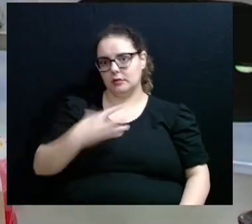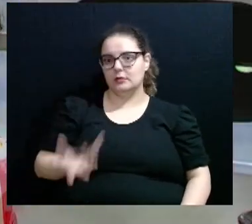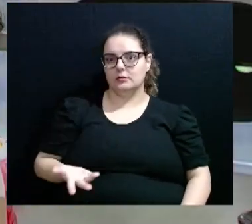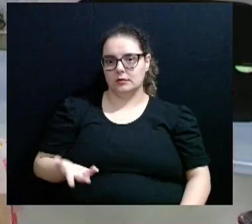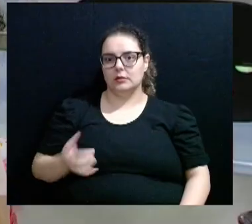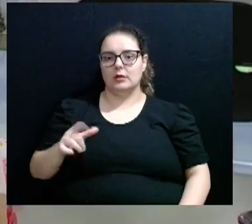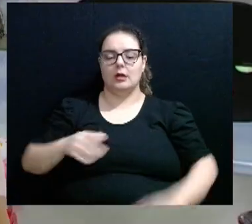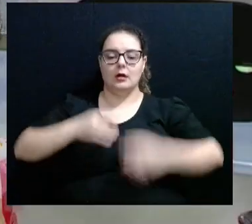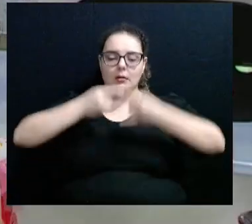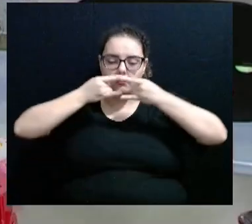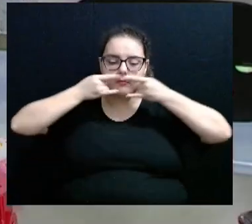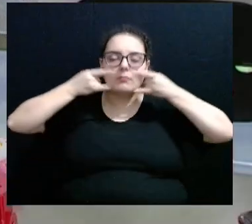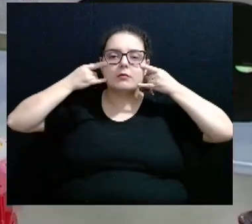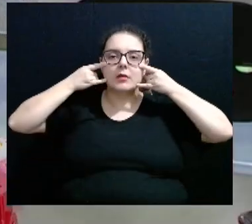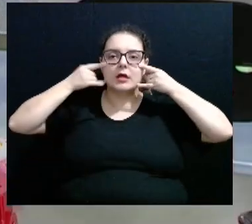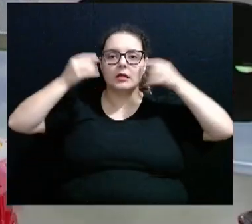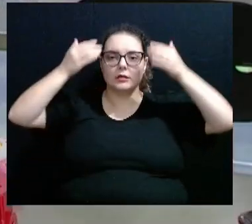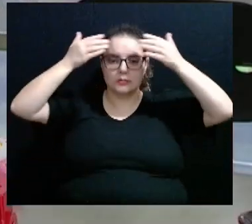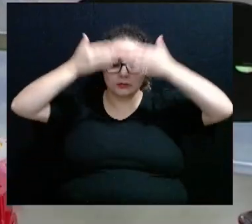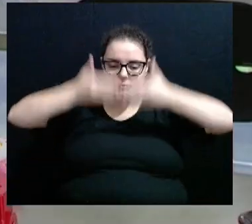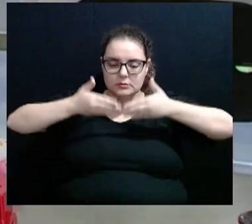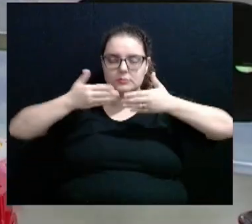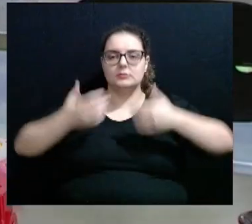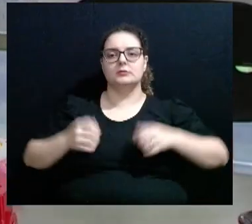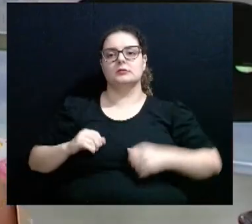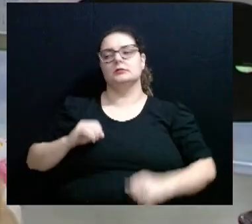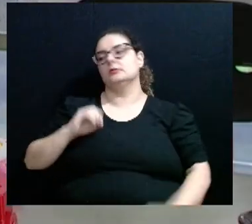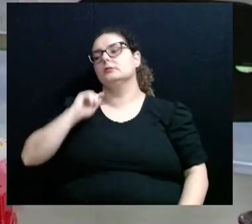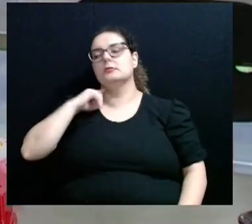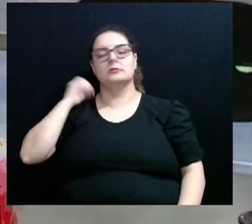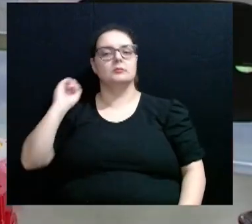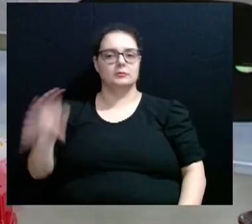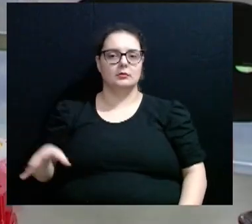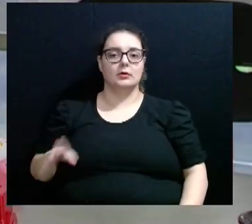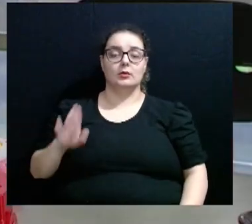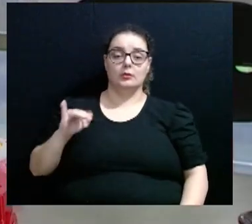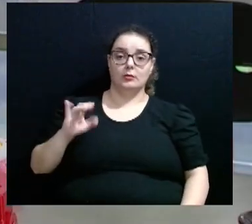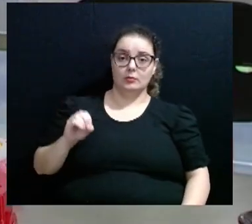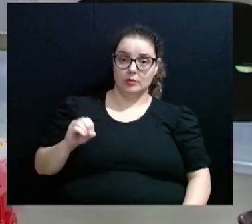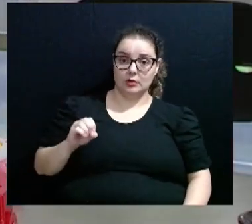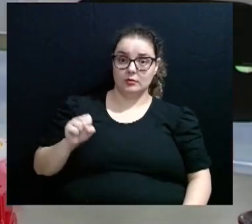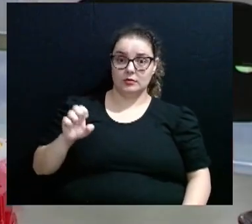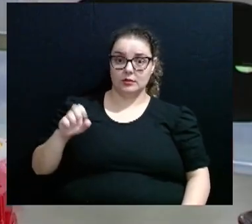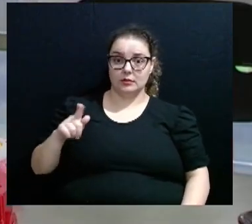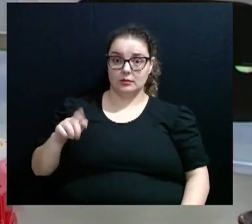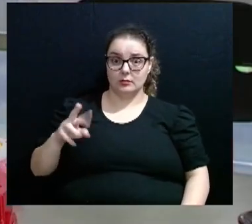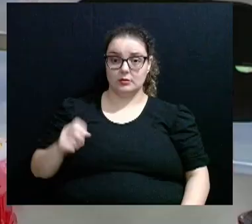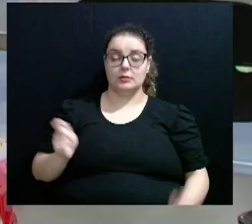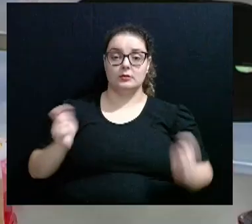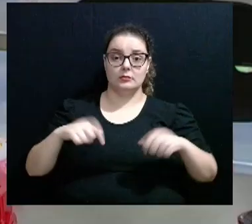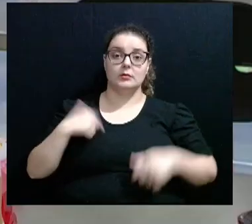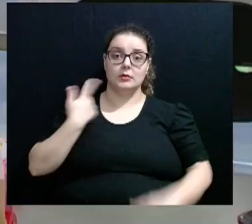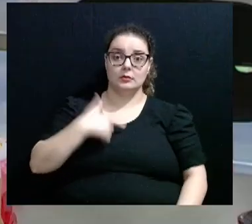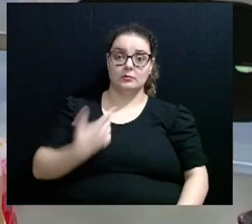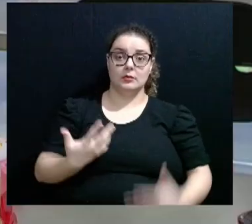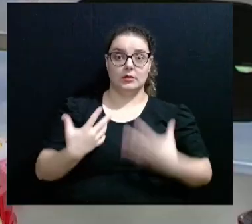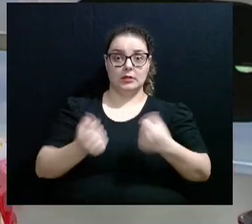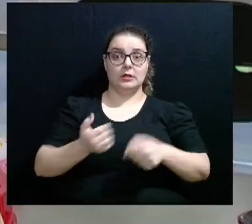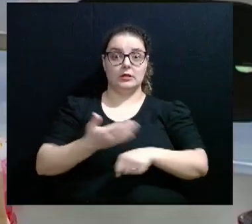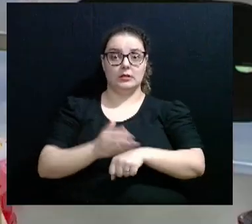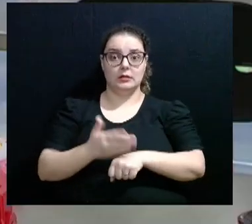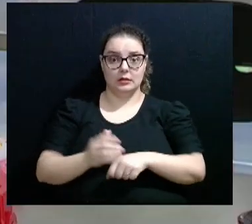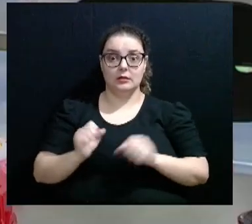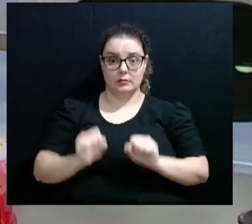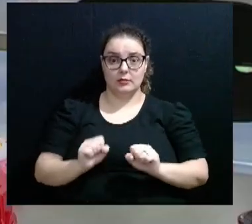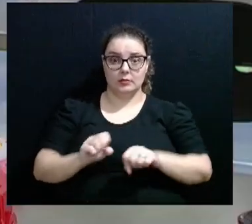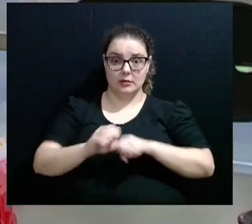EPIs. Para o nível 4 de biossegurança, então a gente está nos capacitando para receber esse treinamento, para poder dar esse treinamento, na